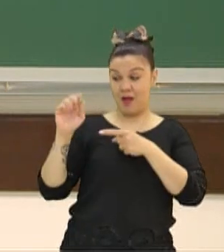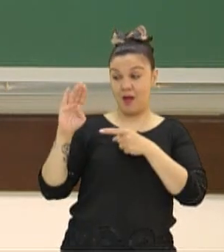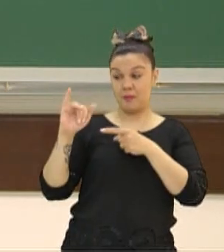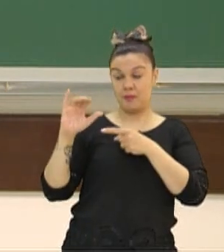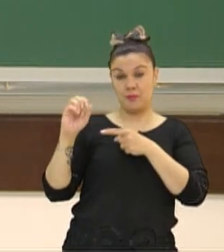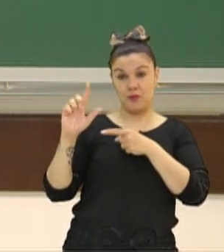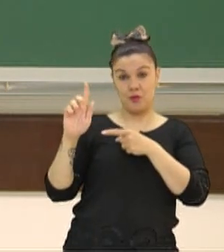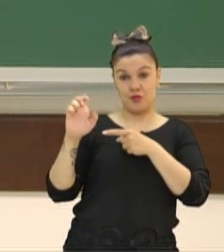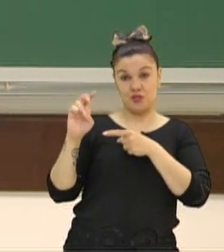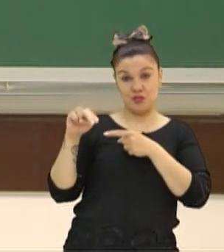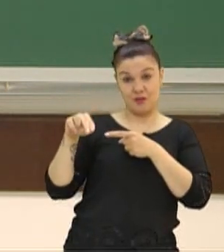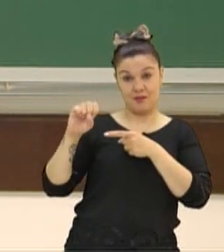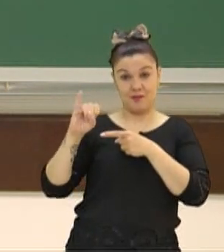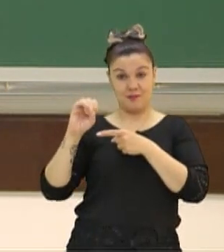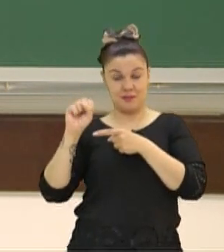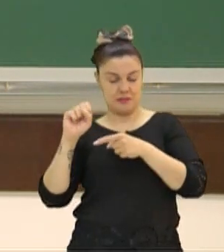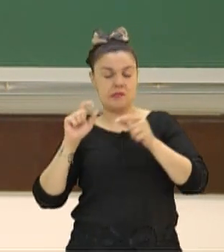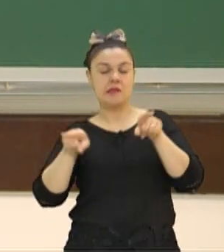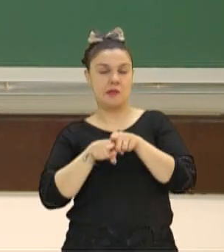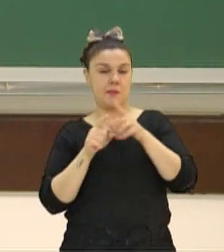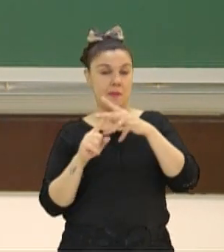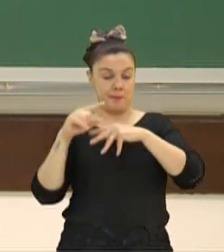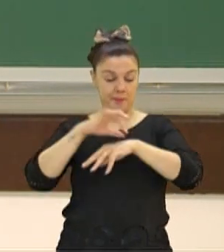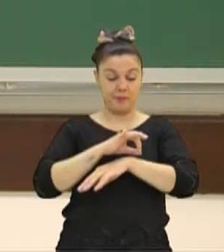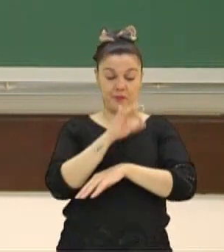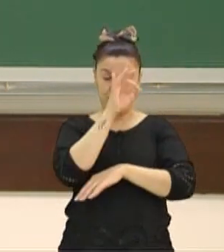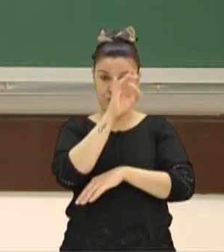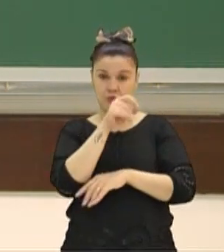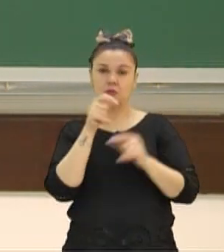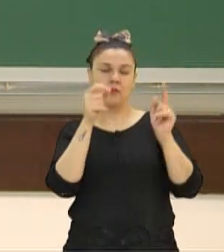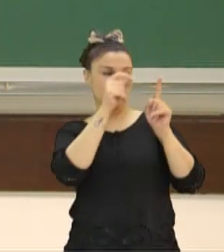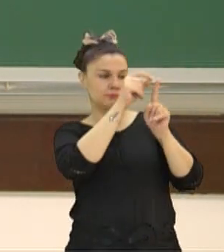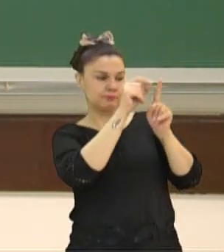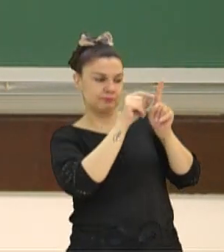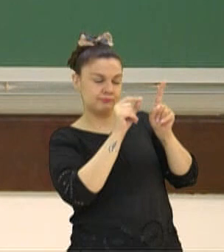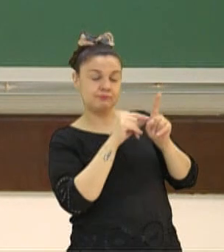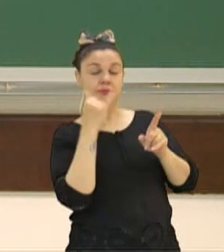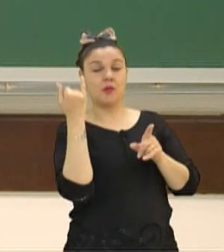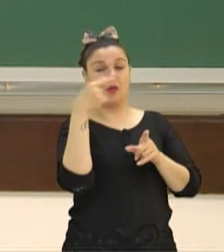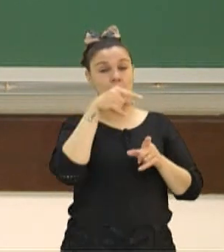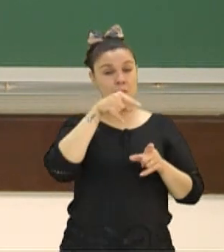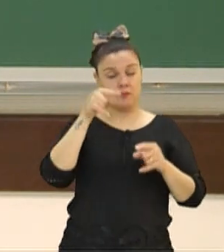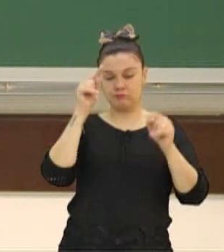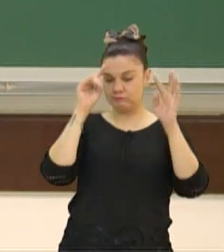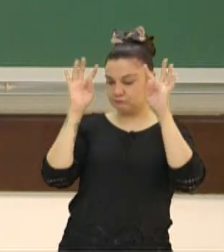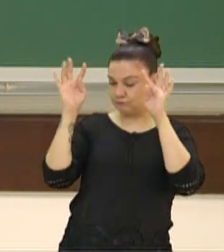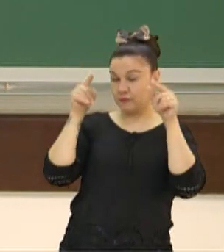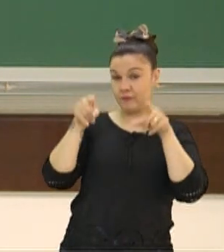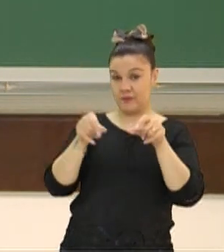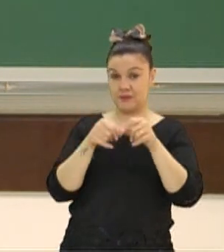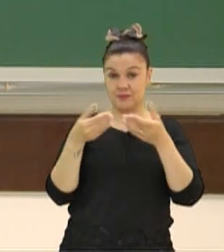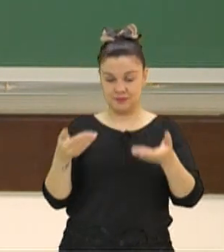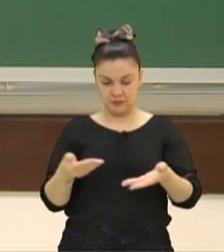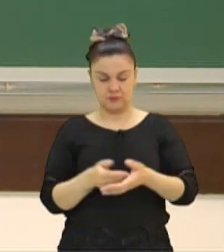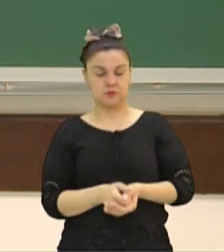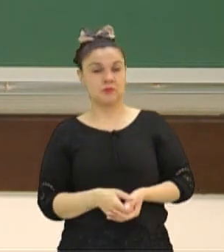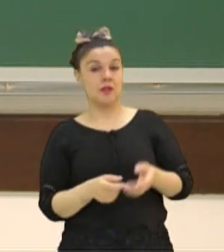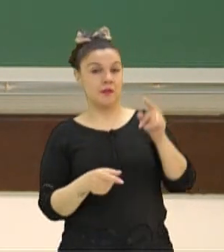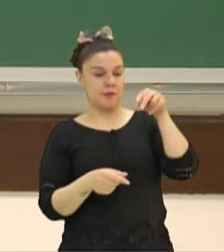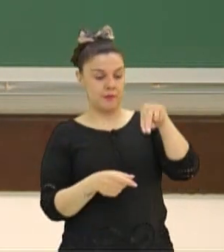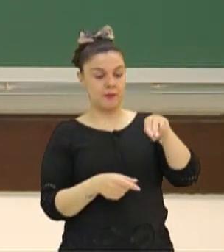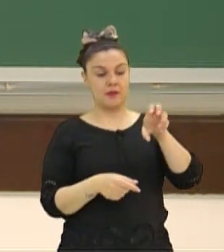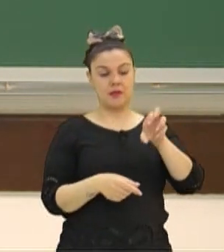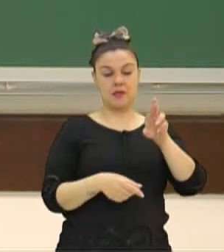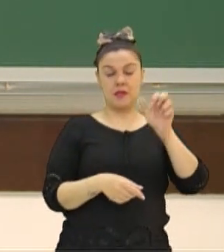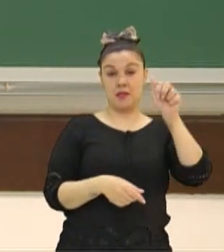abiogênese e sobre a biogênese. Você pode colocar os pontos importantes dos pensadores que fizeram isso. Tanto o Nirhan